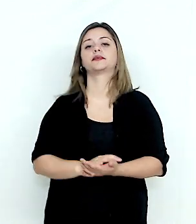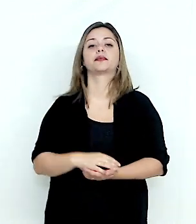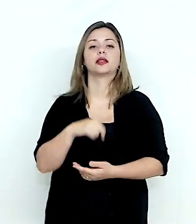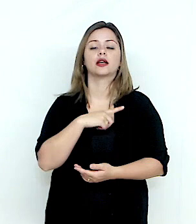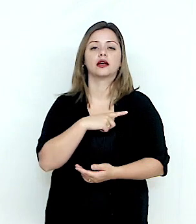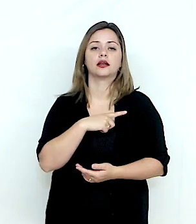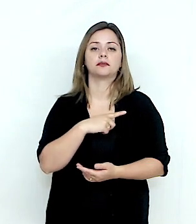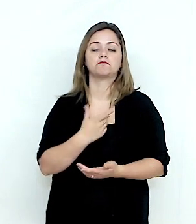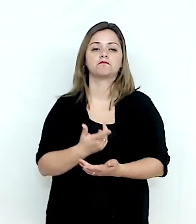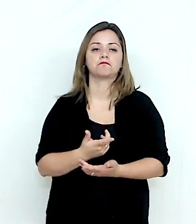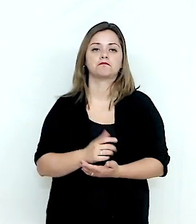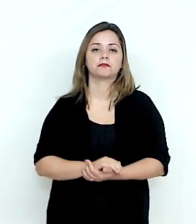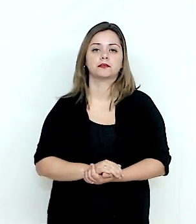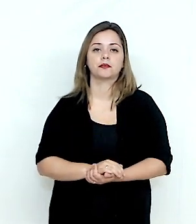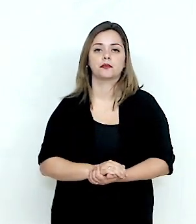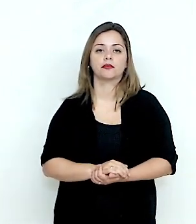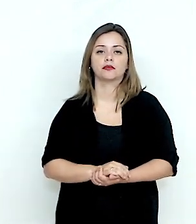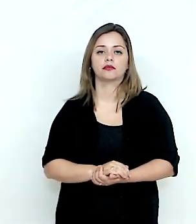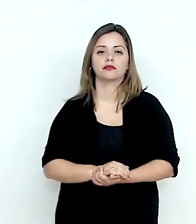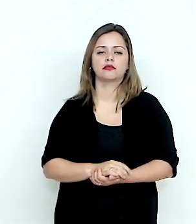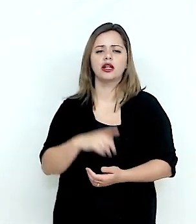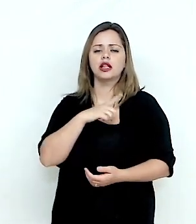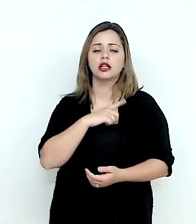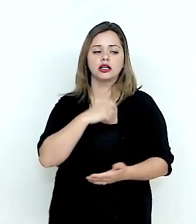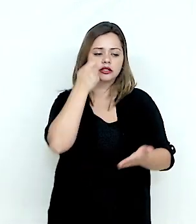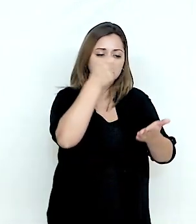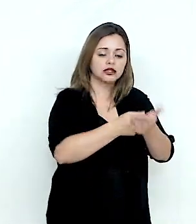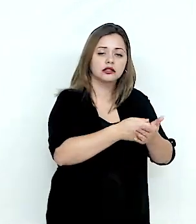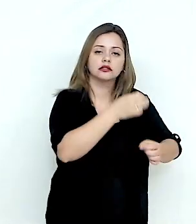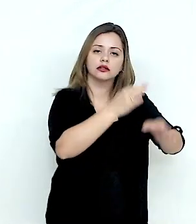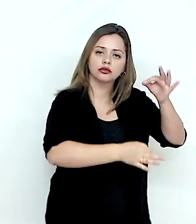houve essa decisão judicial